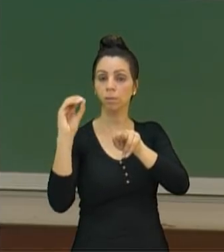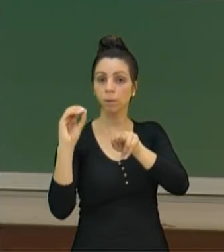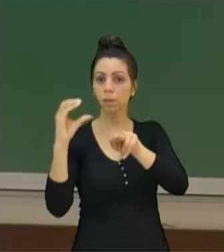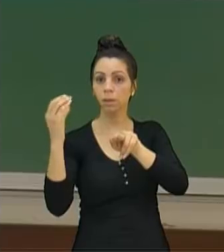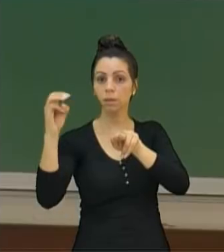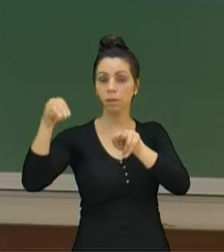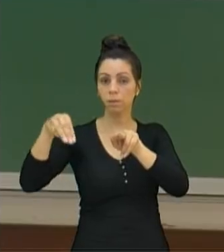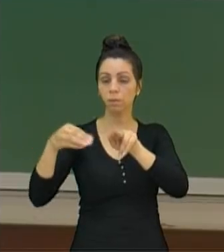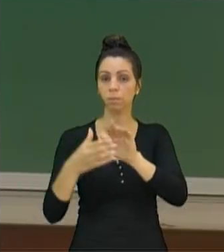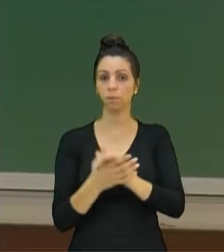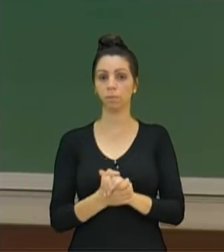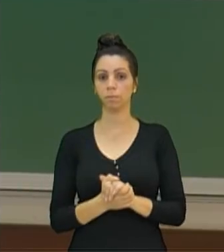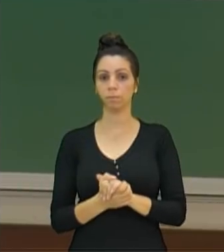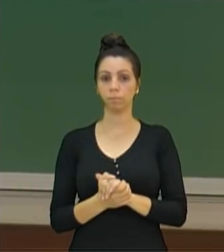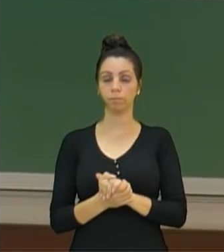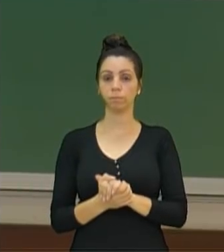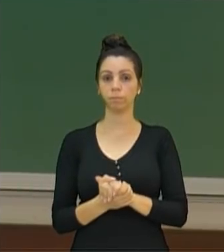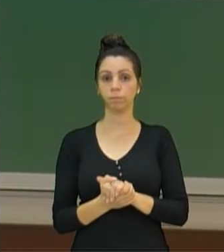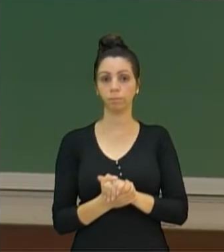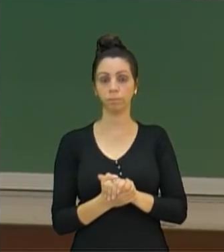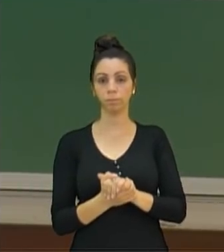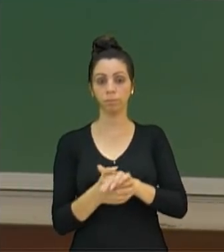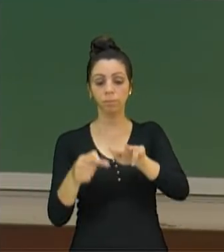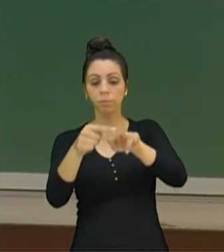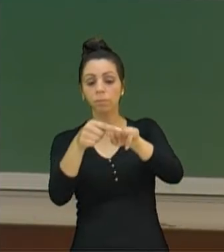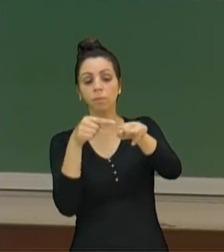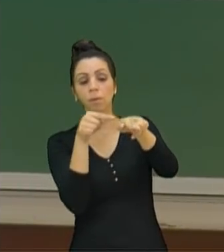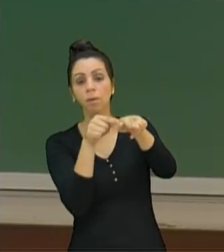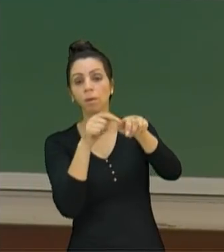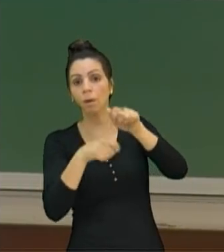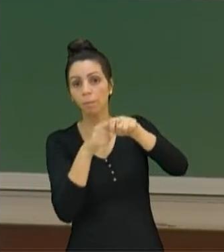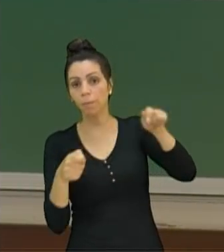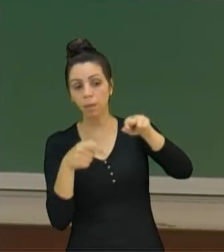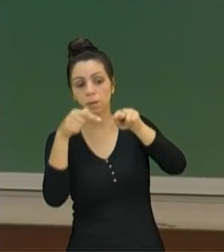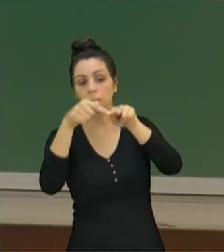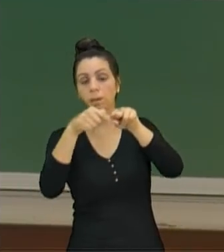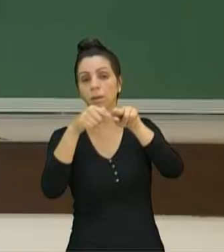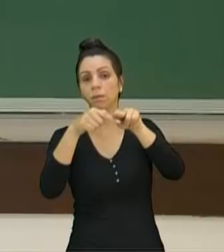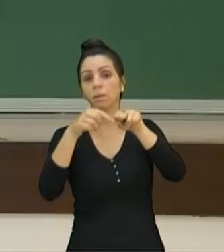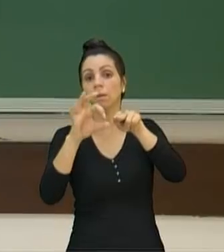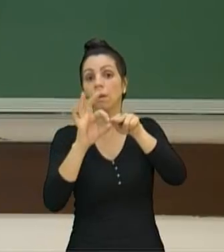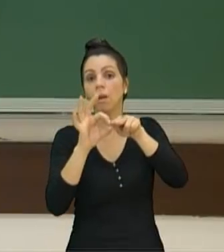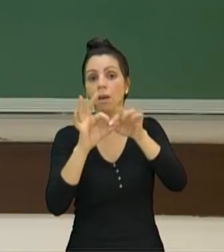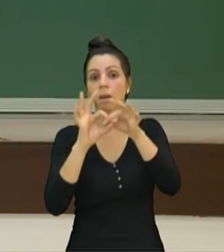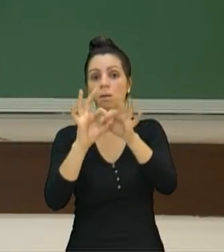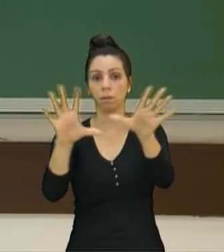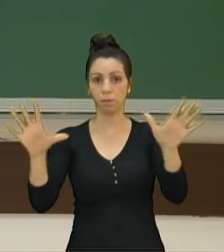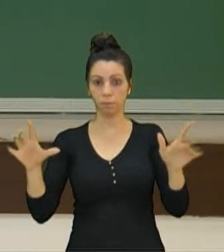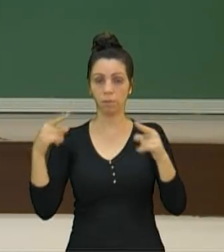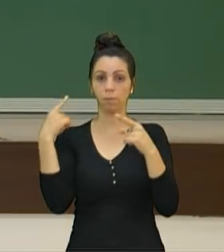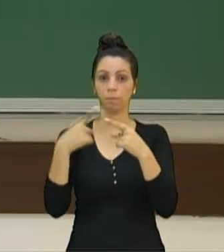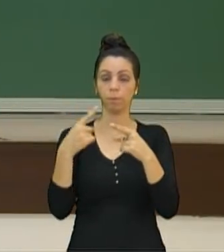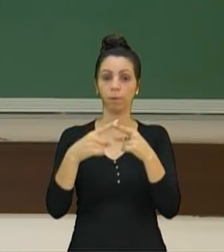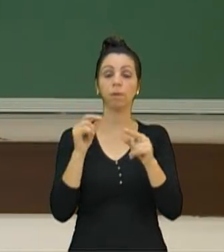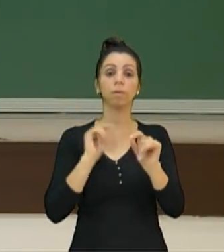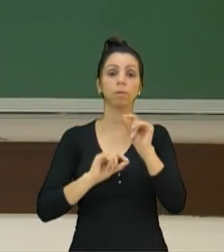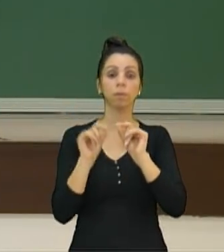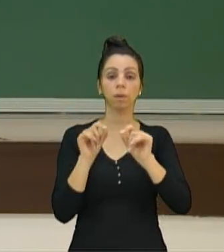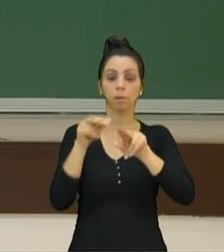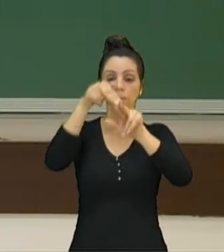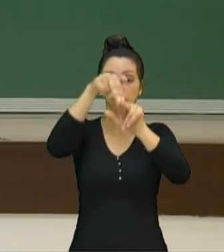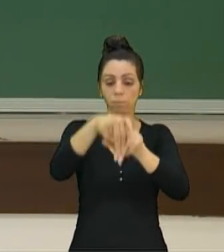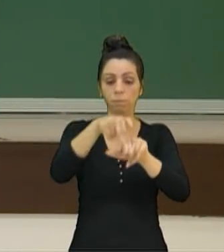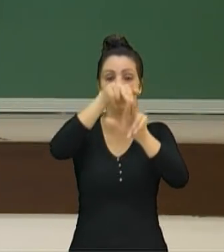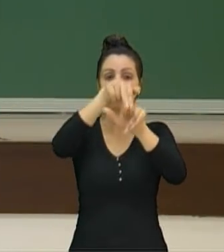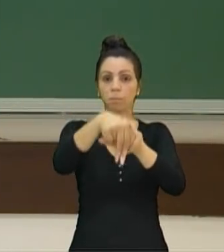uma das pontas, a outra ponta fica solta. Então, a tendência é que o trampolim funcione quase